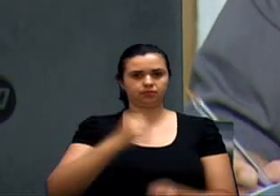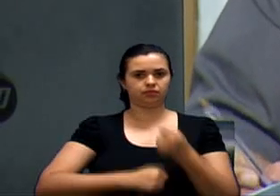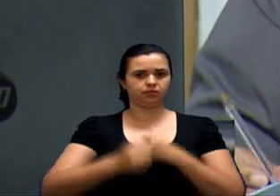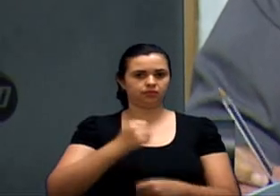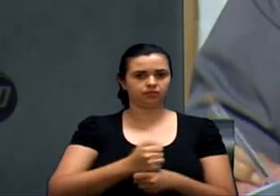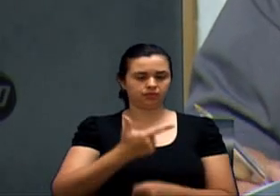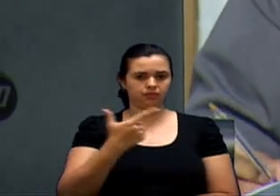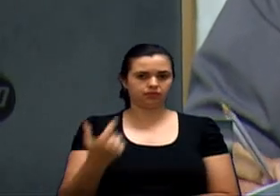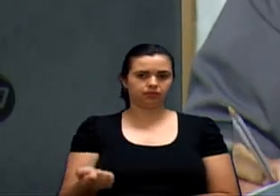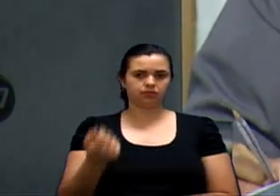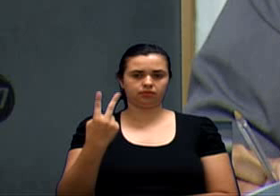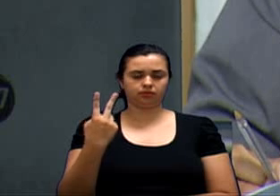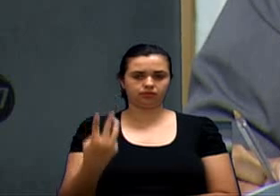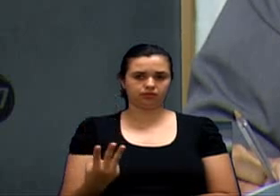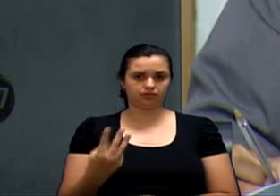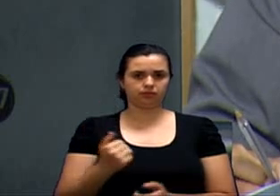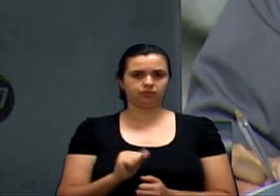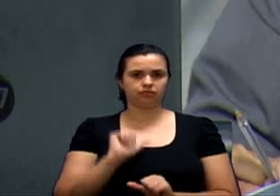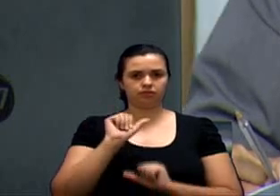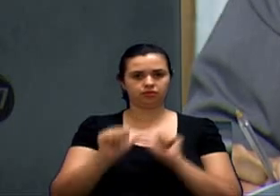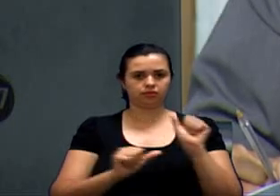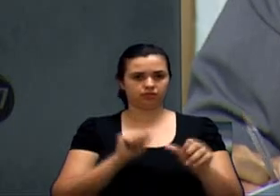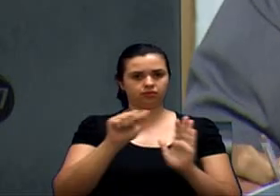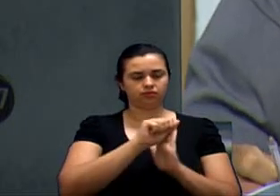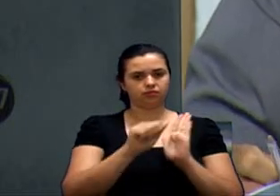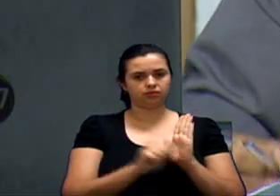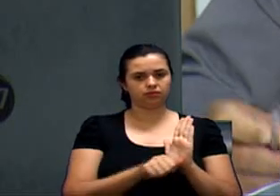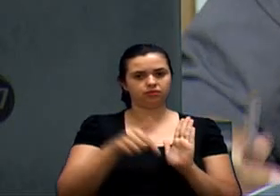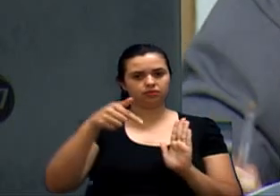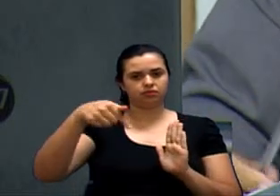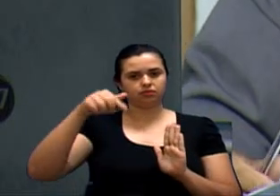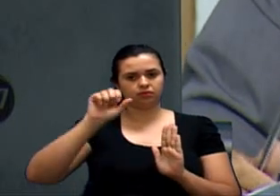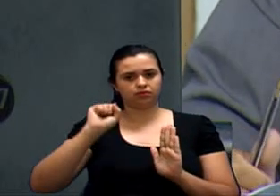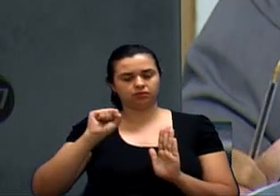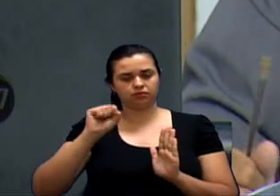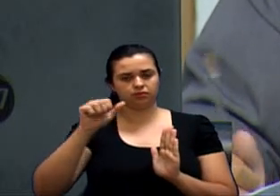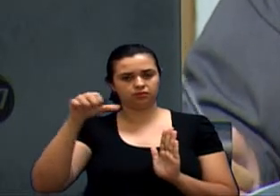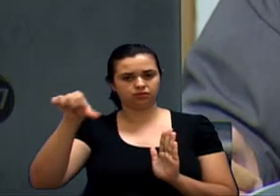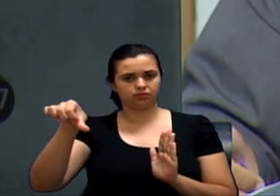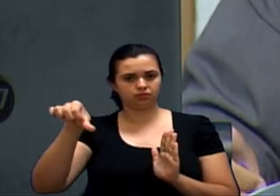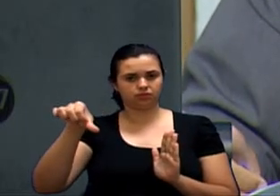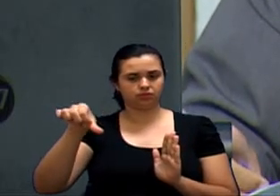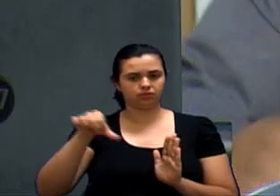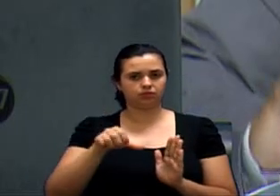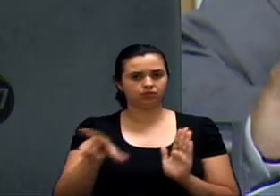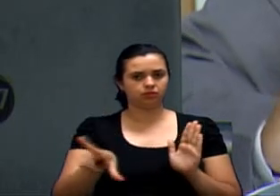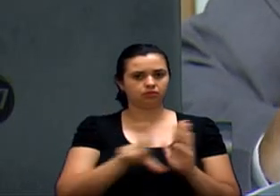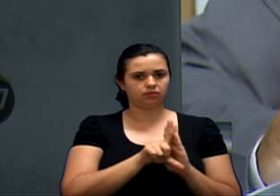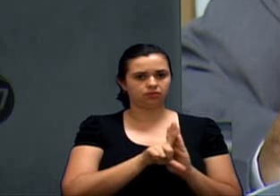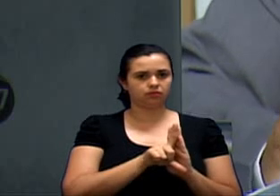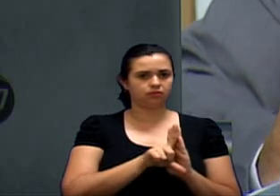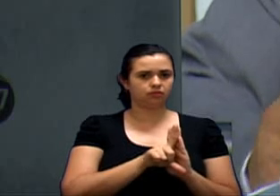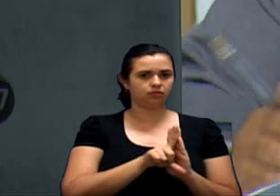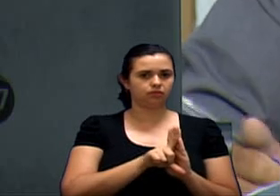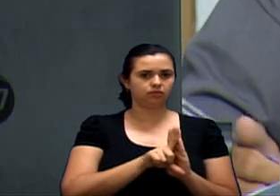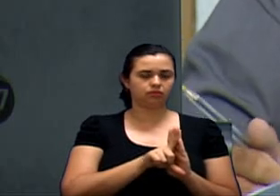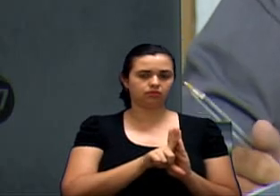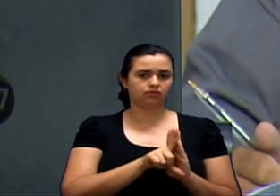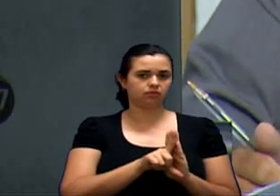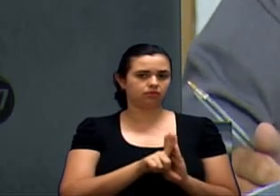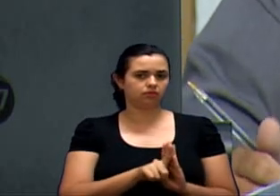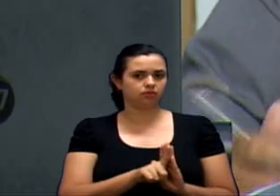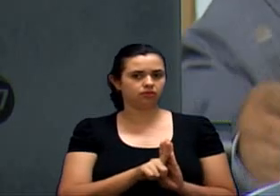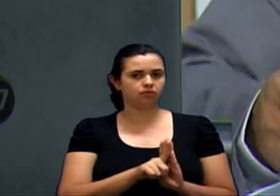157/2023 do Executivo, que altera a redação dos artigos 7 e 8... e nono e décimo da lei.